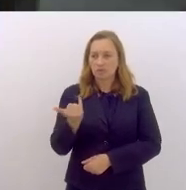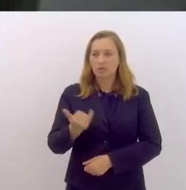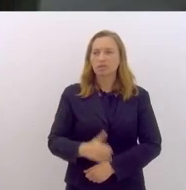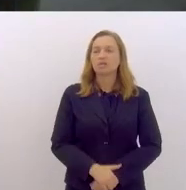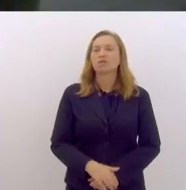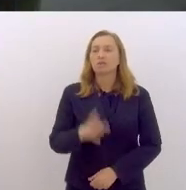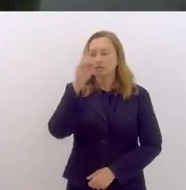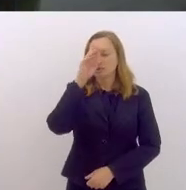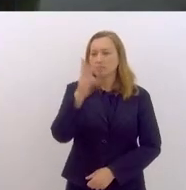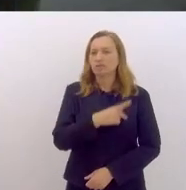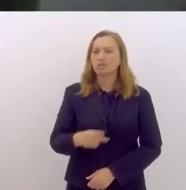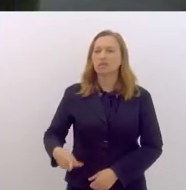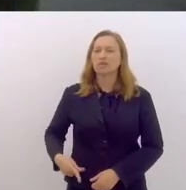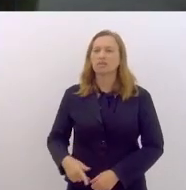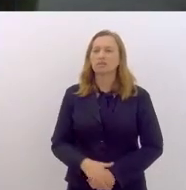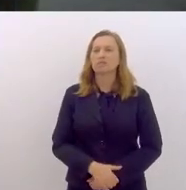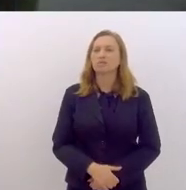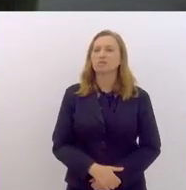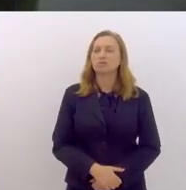Senhor presidente,